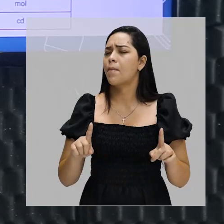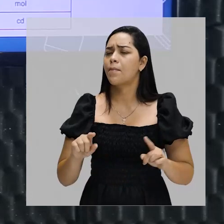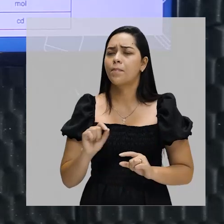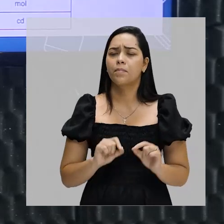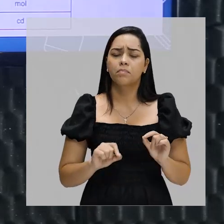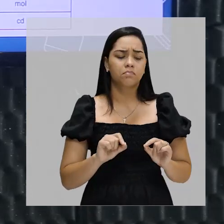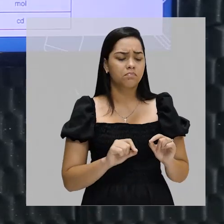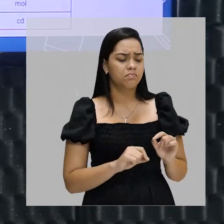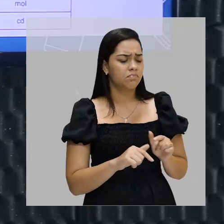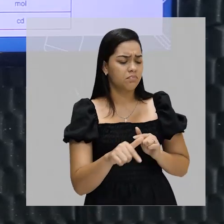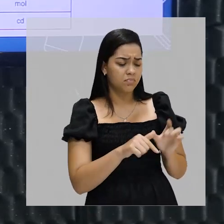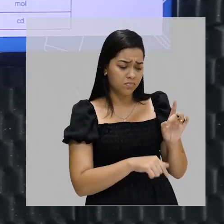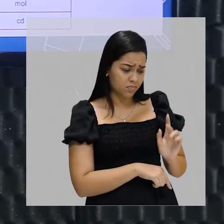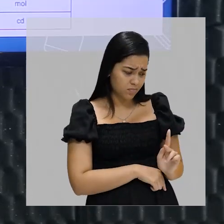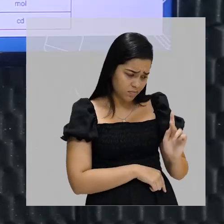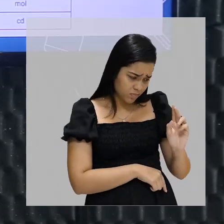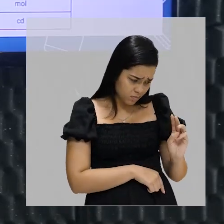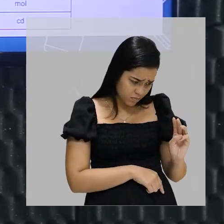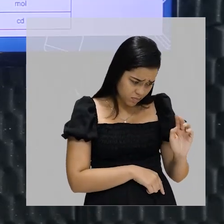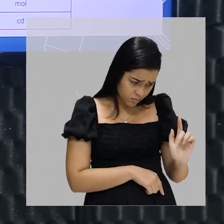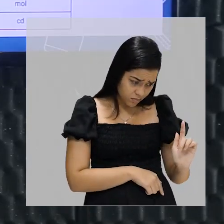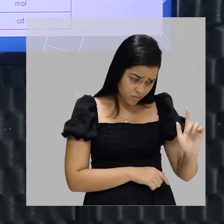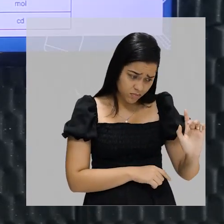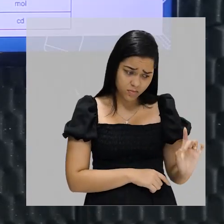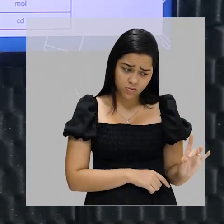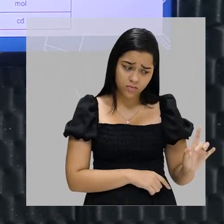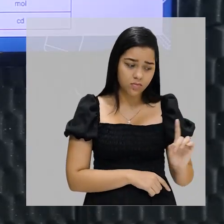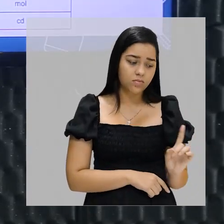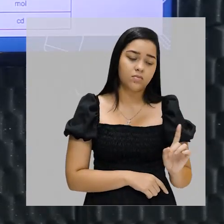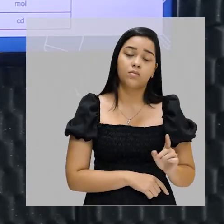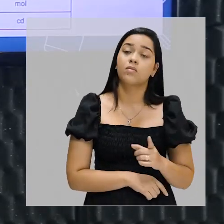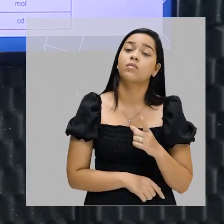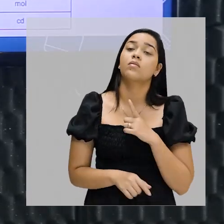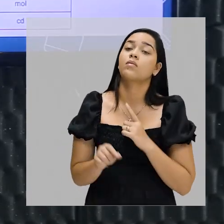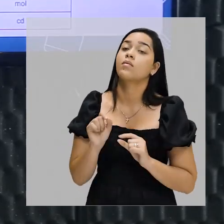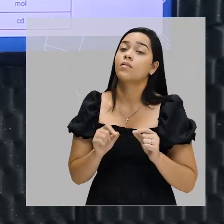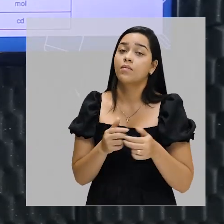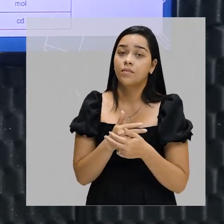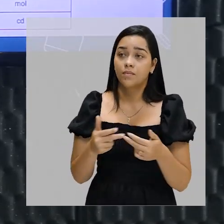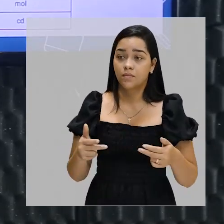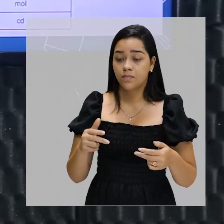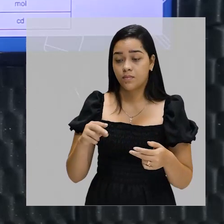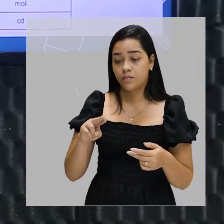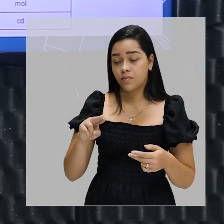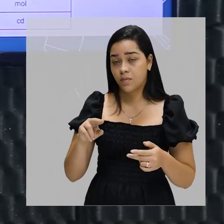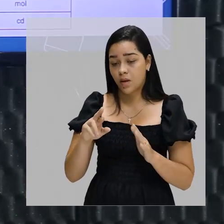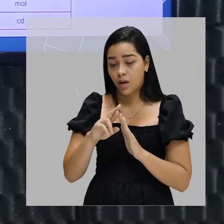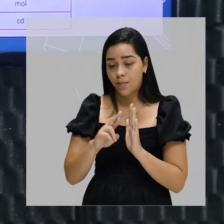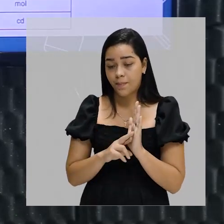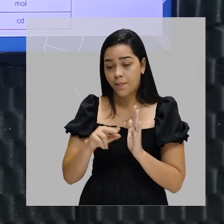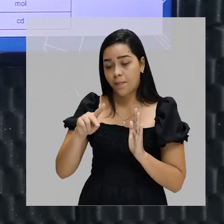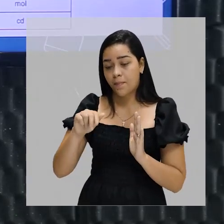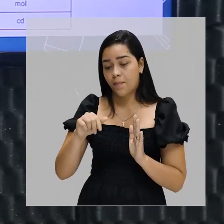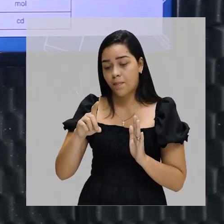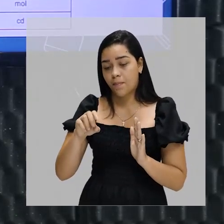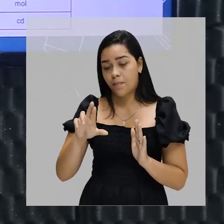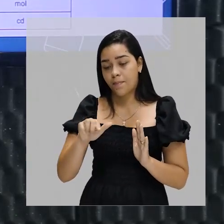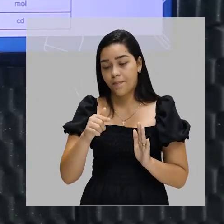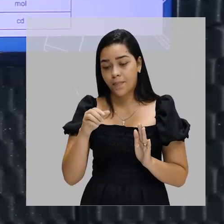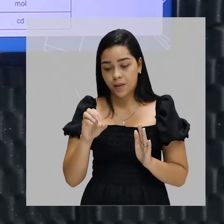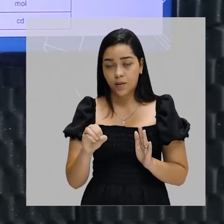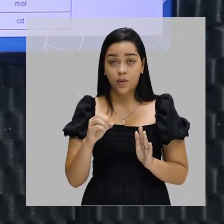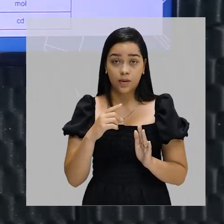gente não trabalha só com quilograma. Ok. O que nós temos aqui são as unidades padrão. A partir